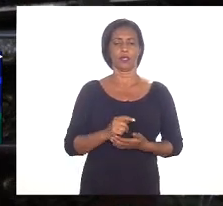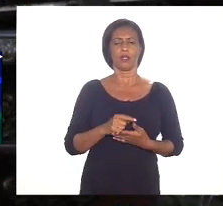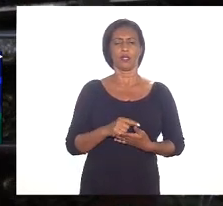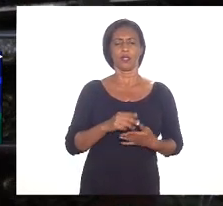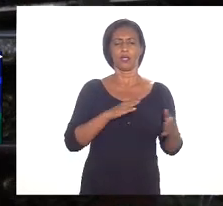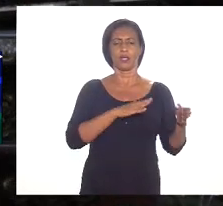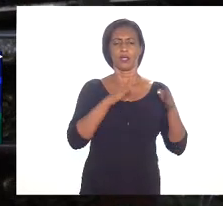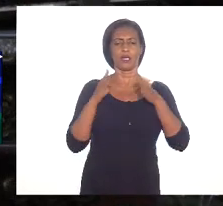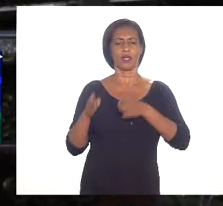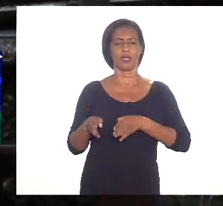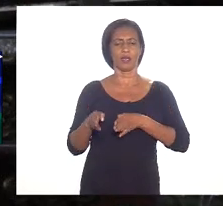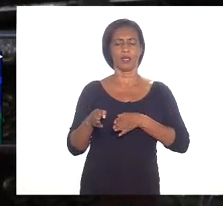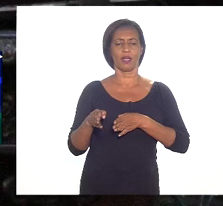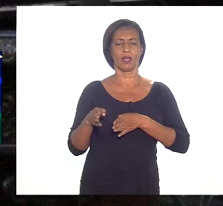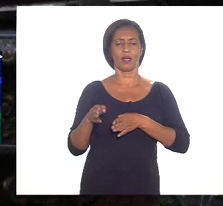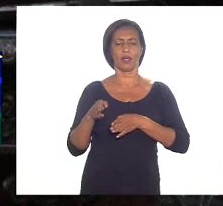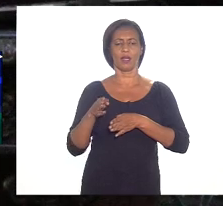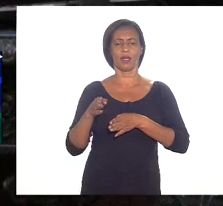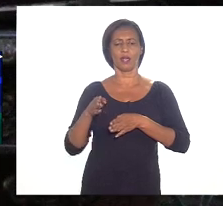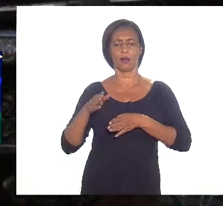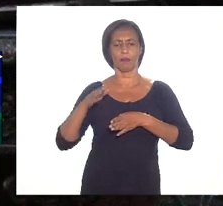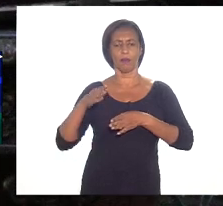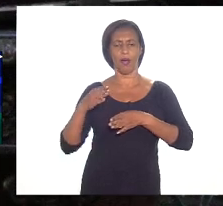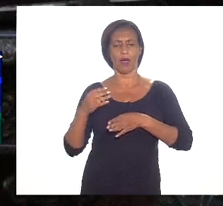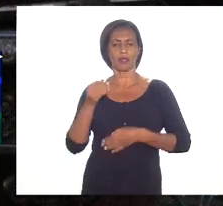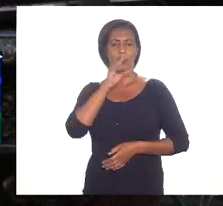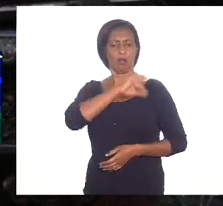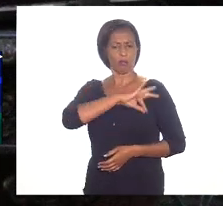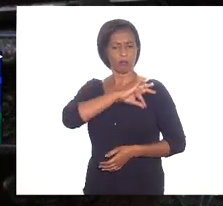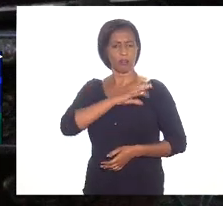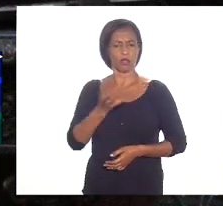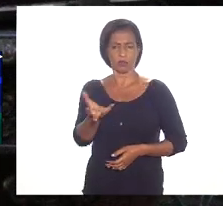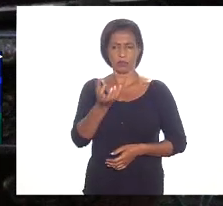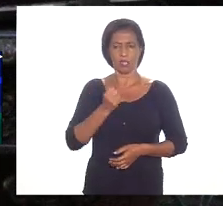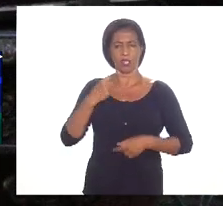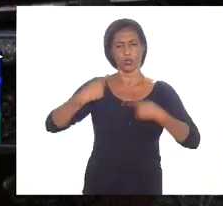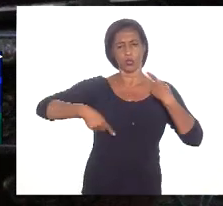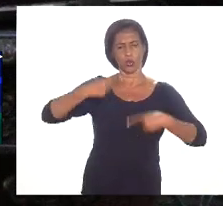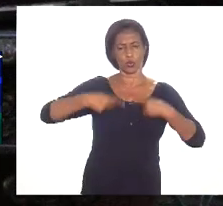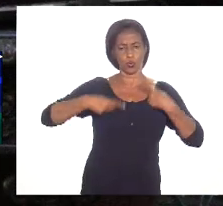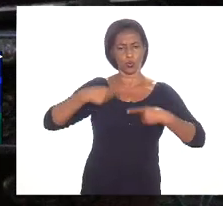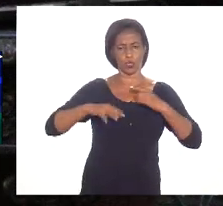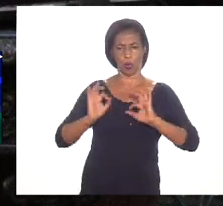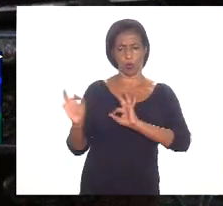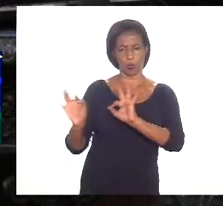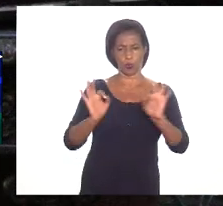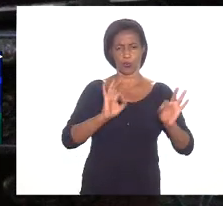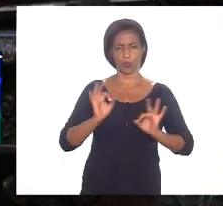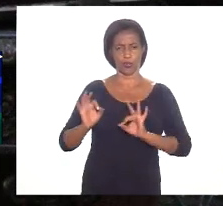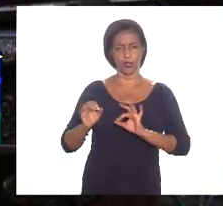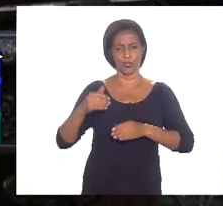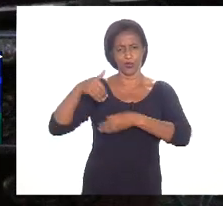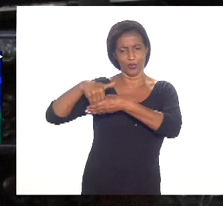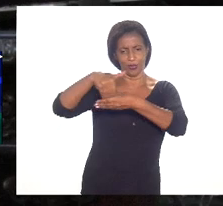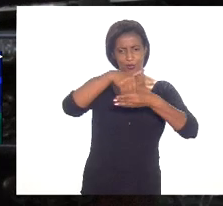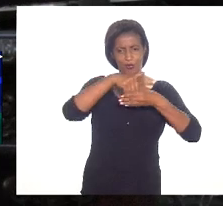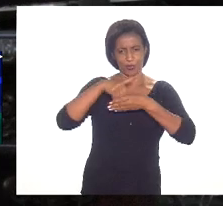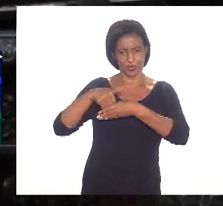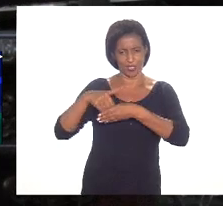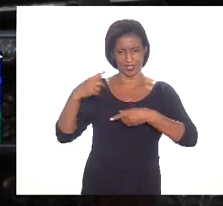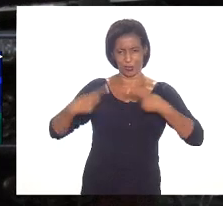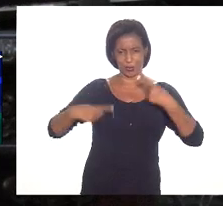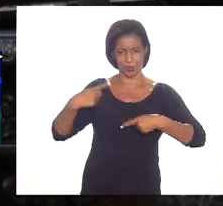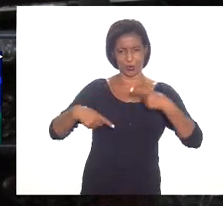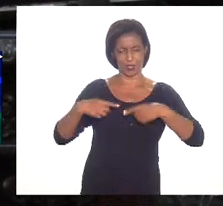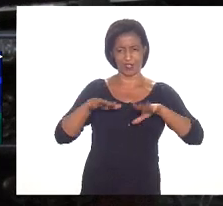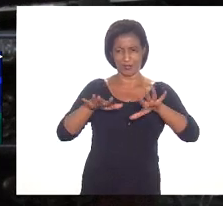inatividade ou postou ainda graduação correspondente aos proventos que recebem em discussão 90 querer discutir se a discussão e votação seus que